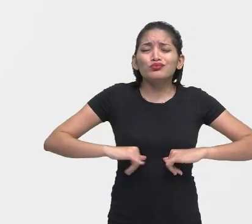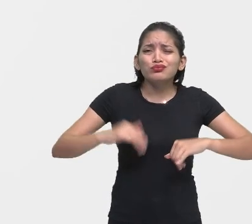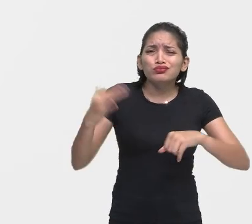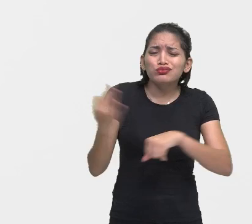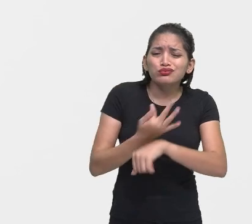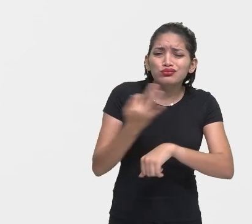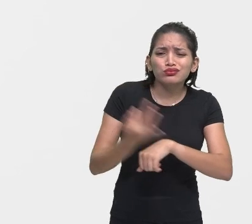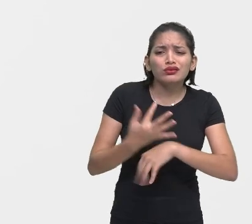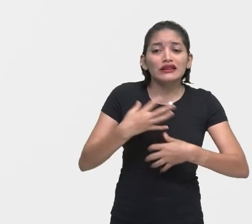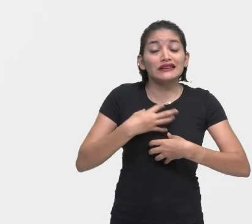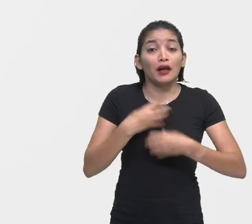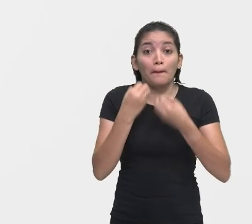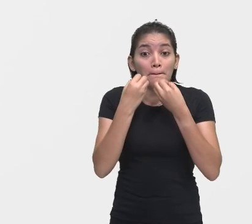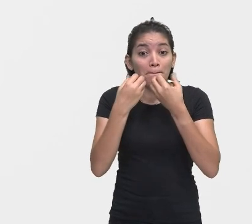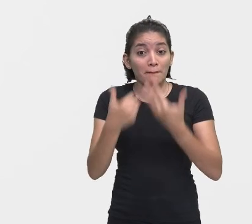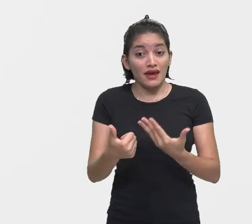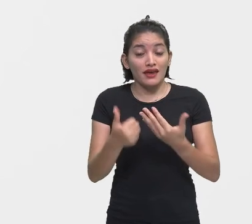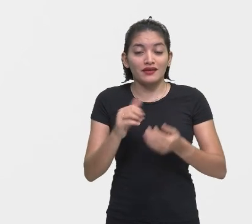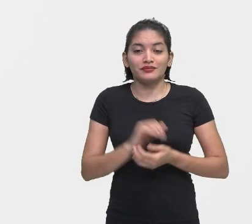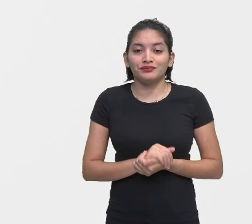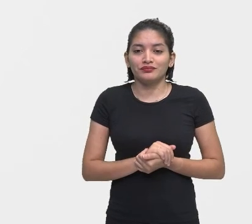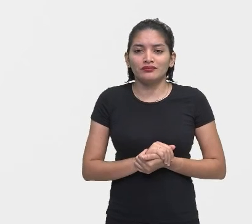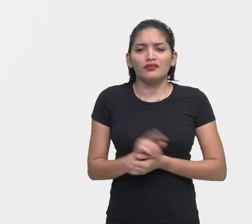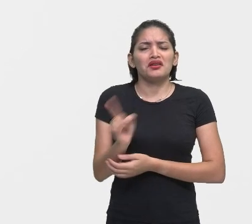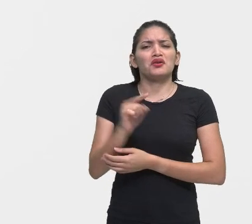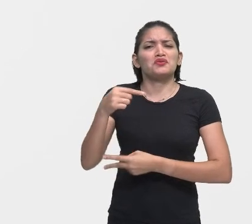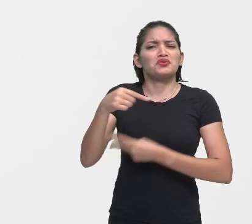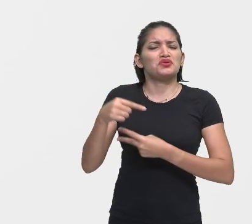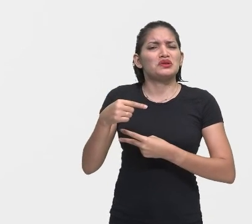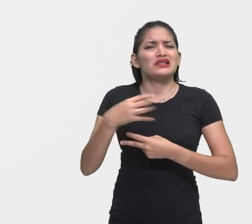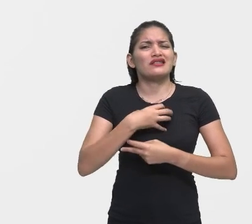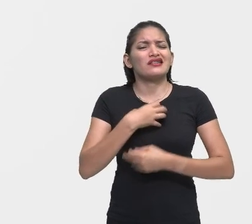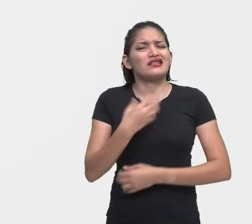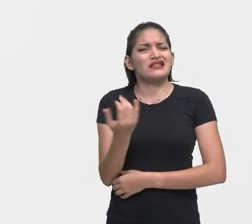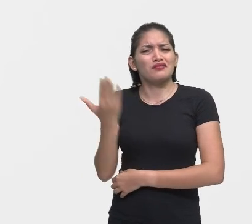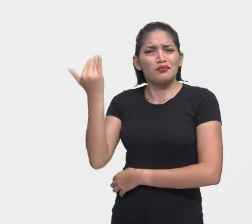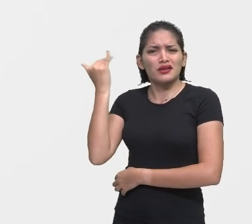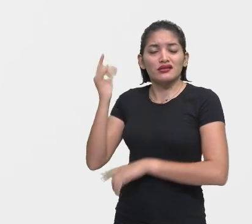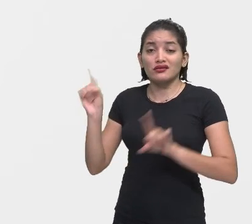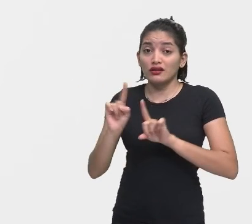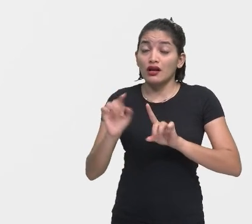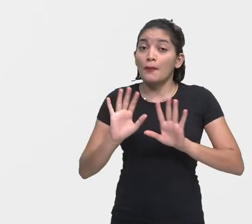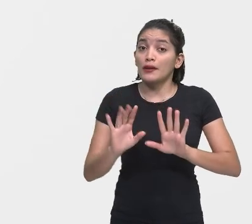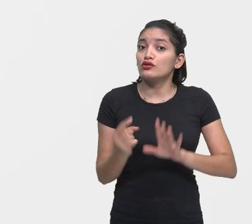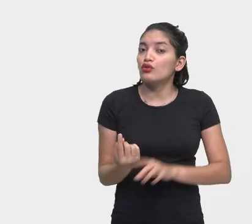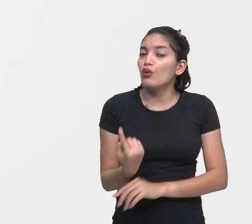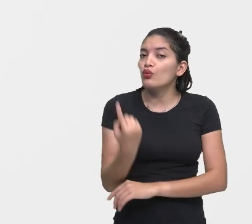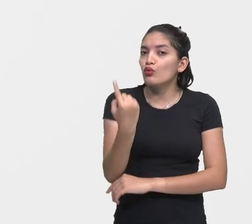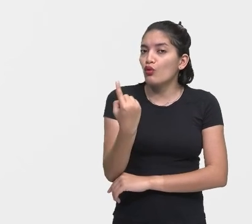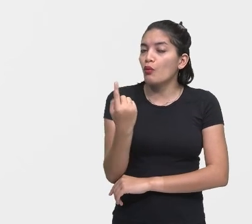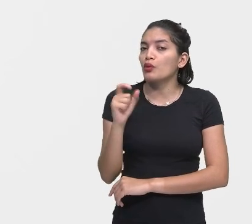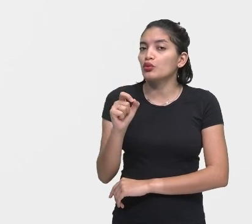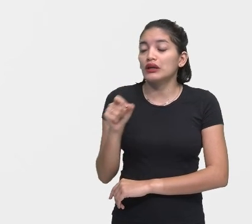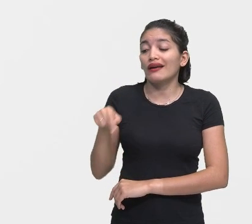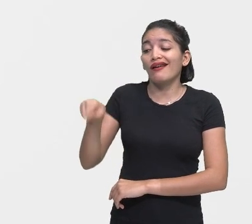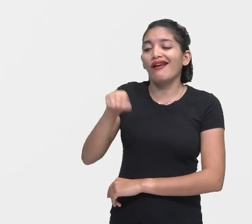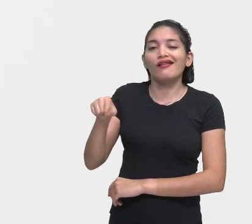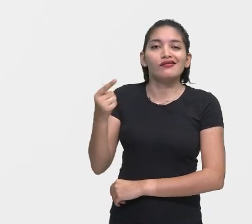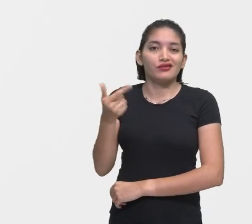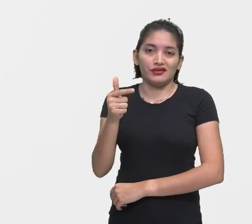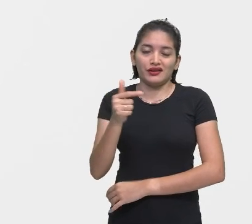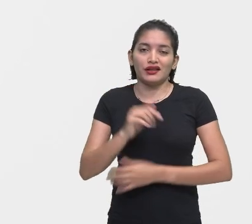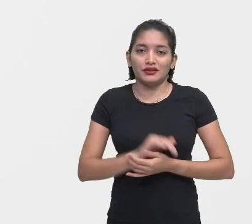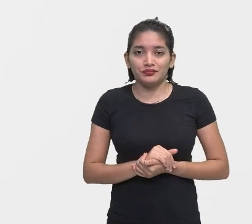lida sentem bem, não as duas que ele teve, mas só a que eles não têm.